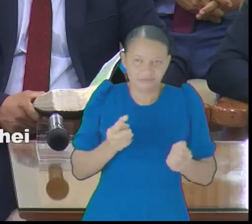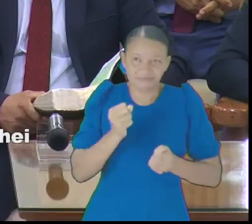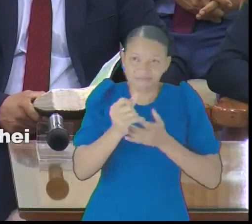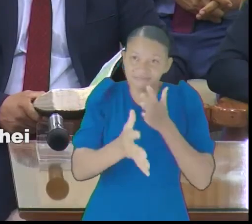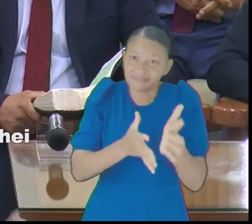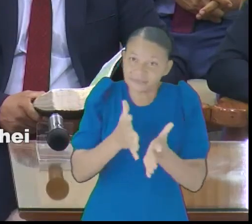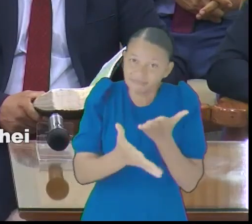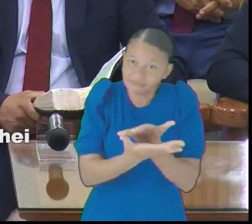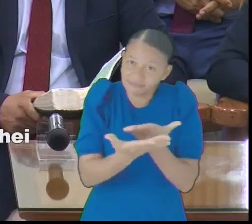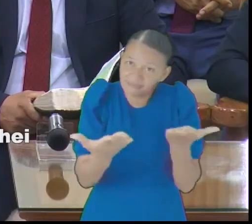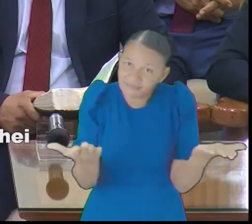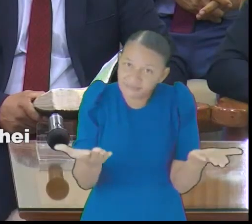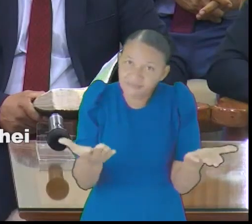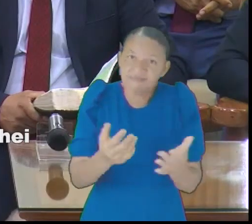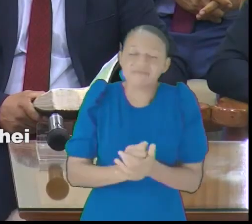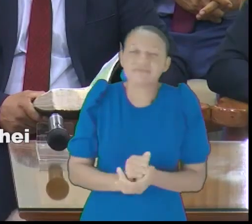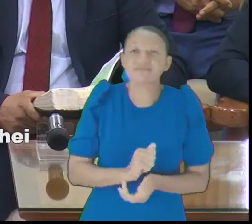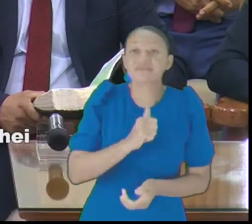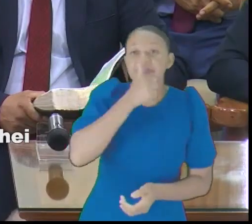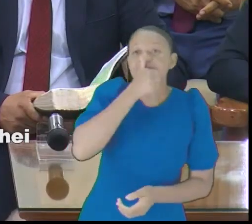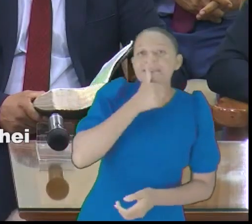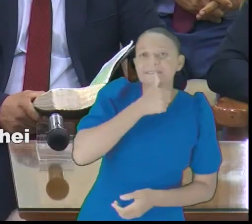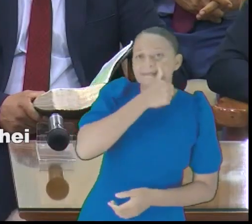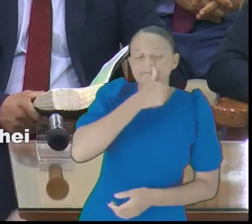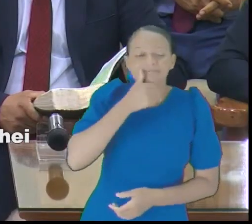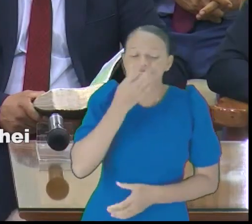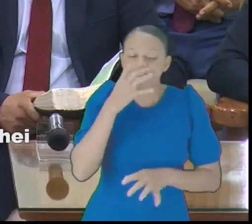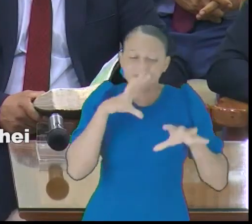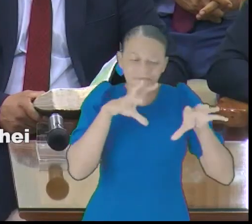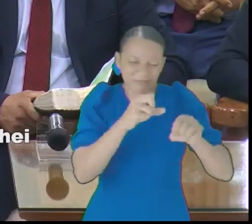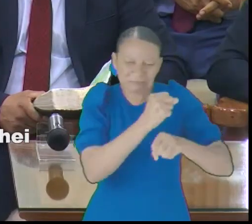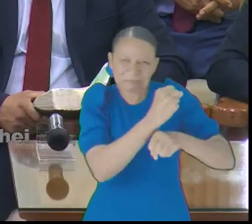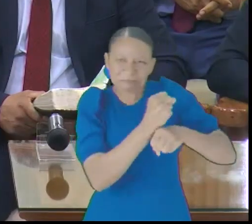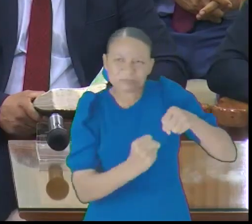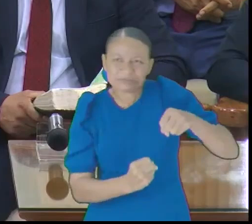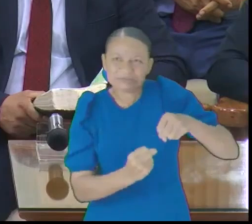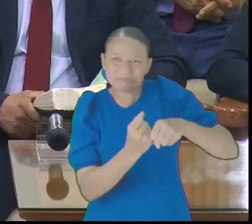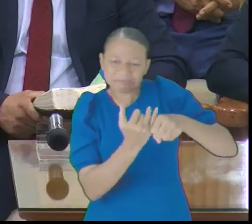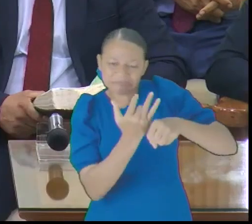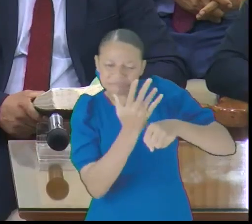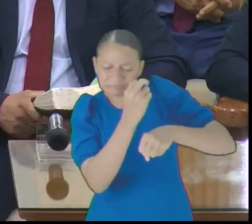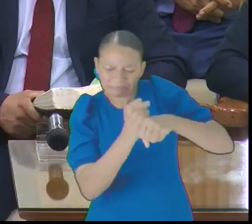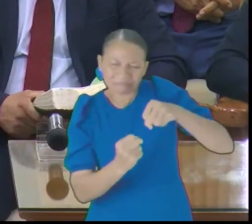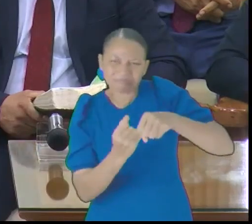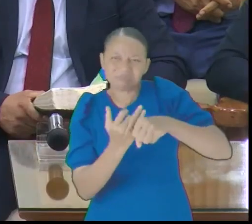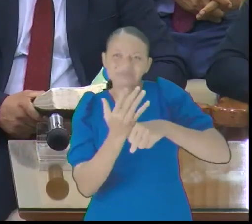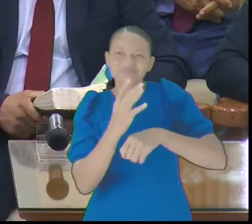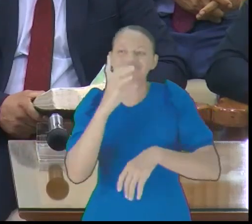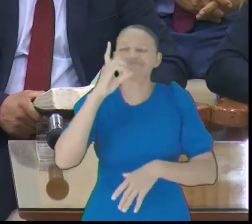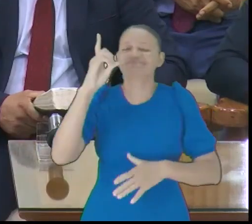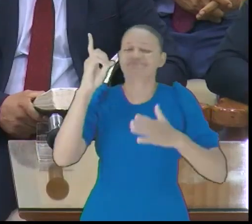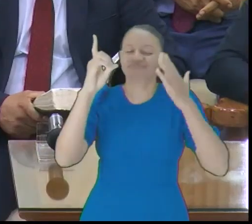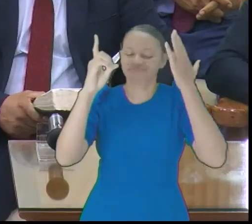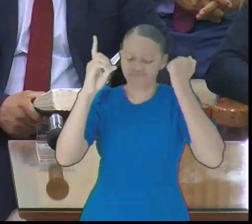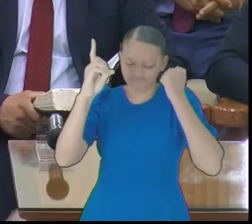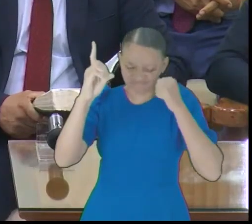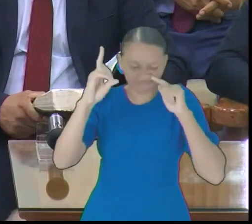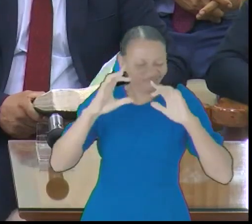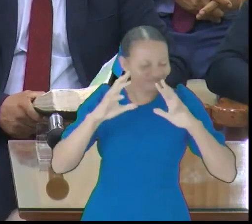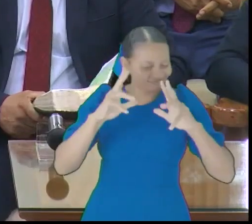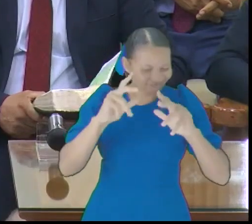agora, com sacrifícios de animais. E Deus sabia exatamente